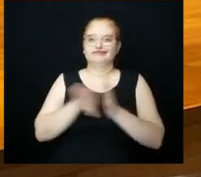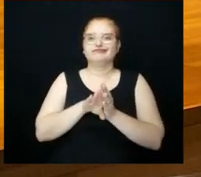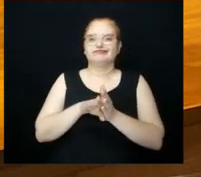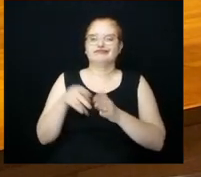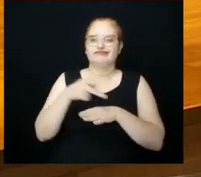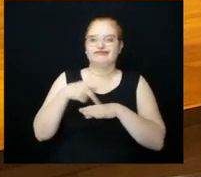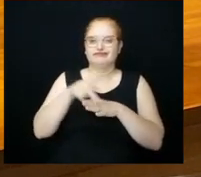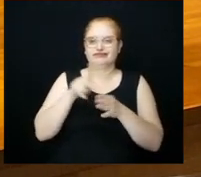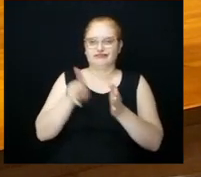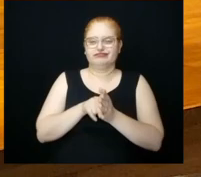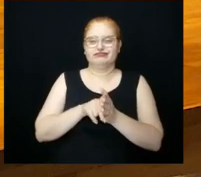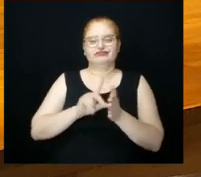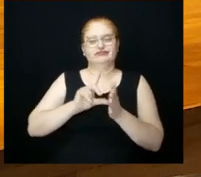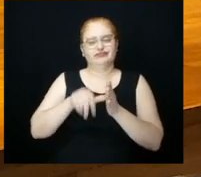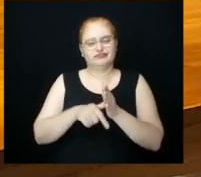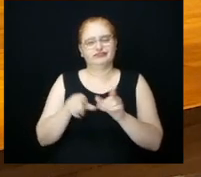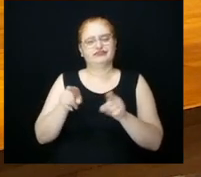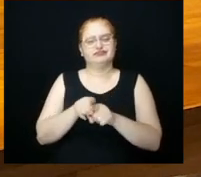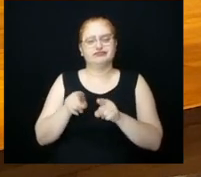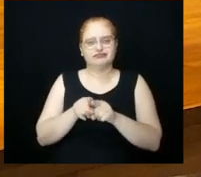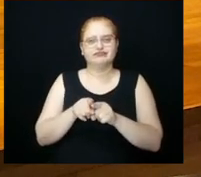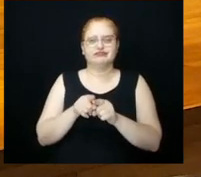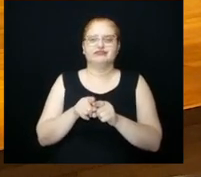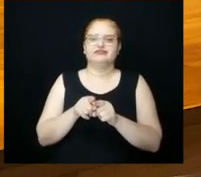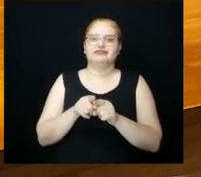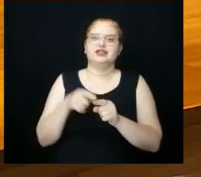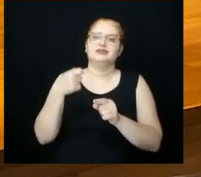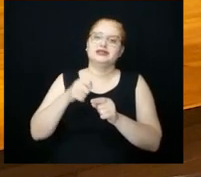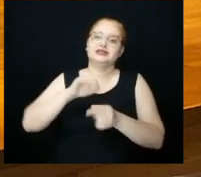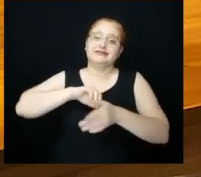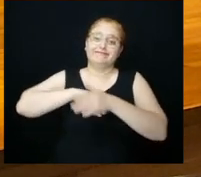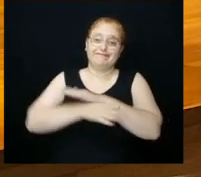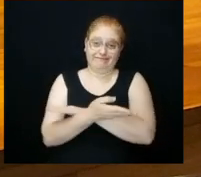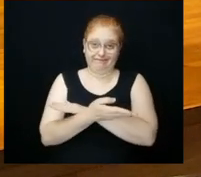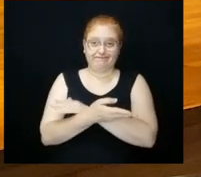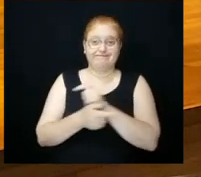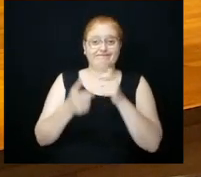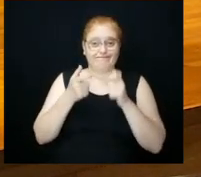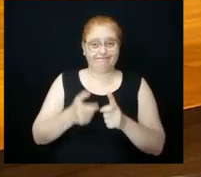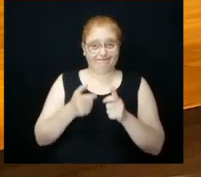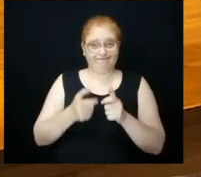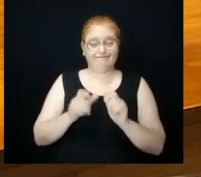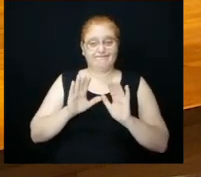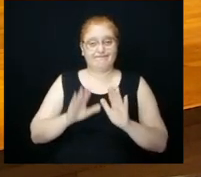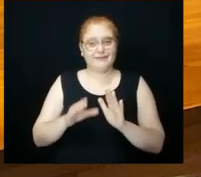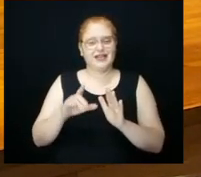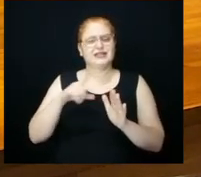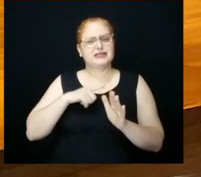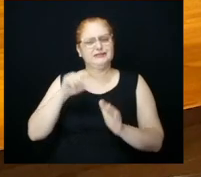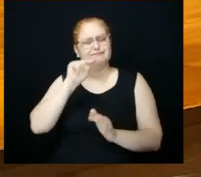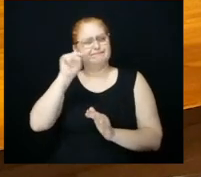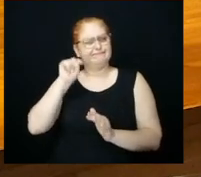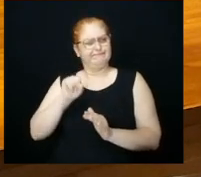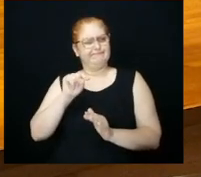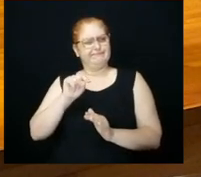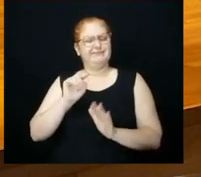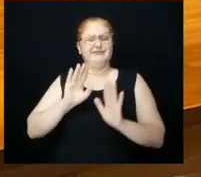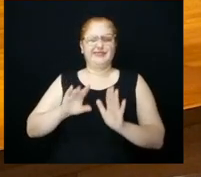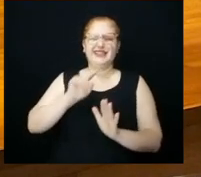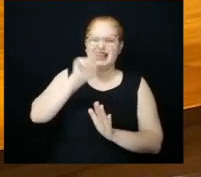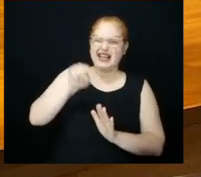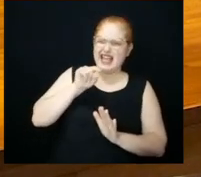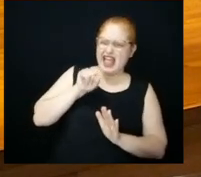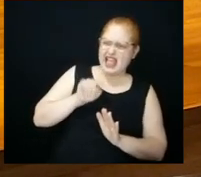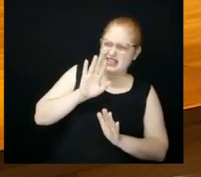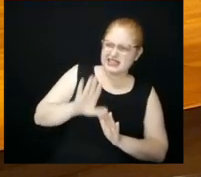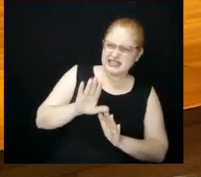E que depois ela vai também tendo que se readaptar àquele lugar, né? Mas esses questionamentos, será que era assim mesmo? Será